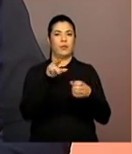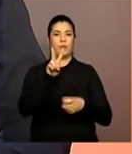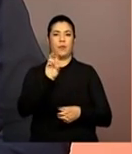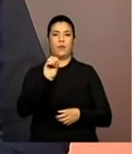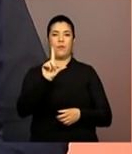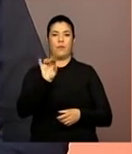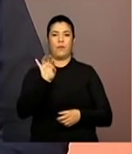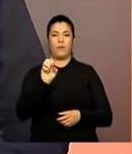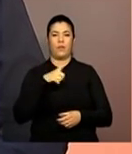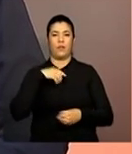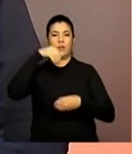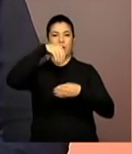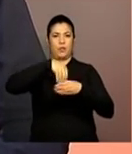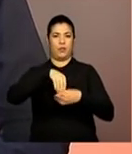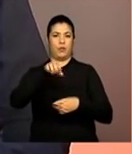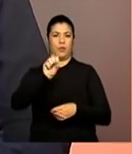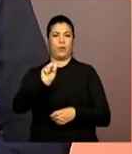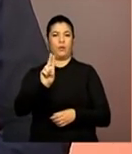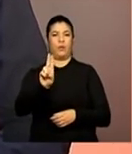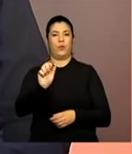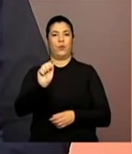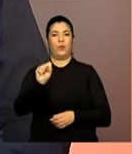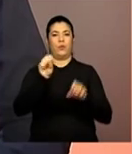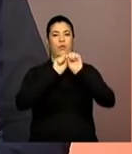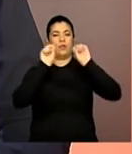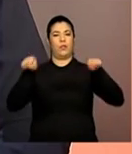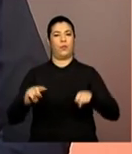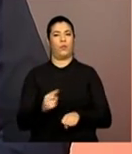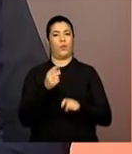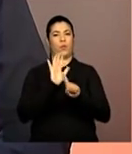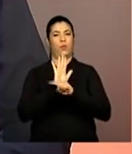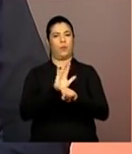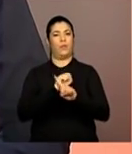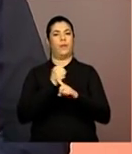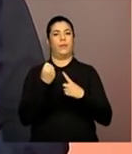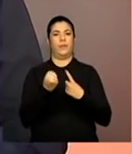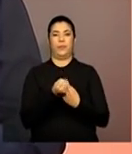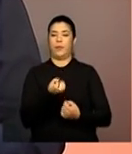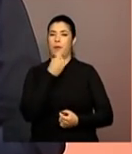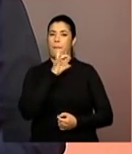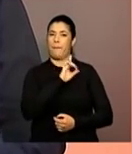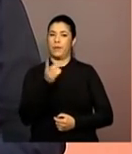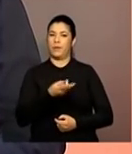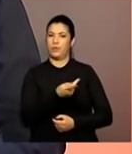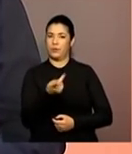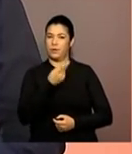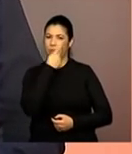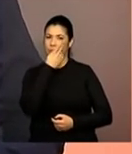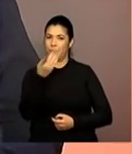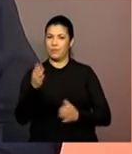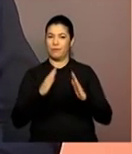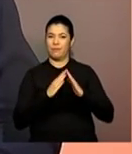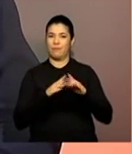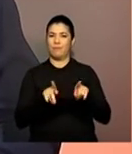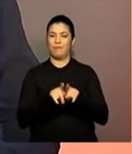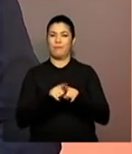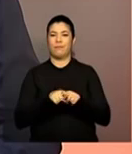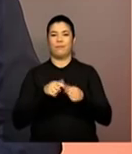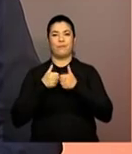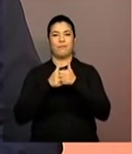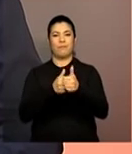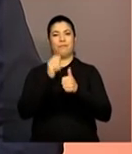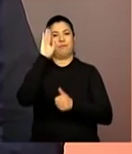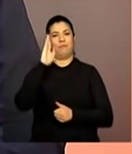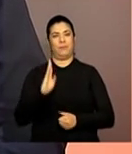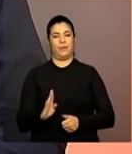volantes no âmbito do suas o sistema único da Assistência Social Bom dia aos nossos telespectadores que nos acompanham em todo o